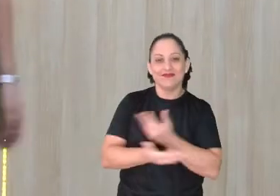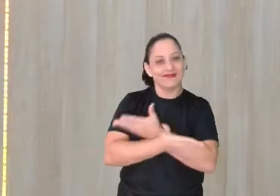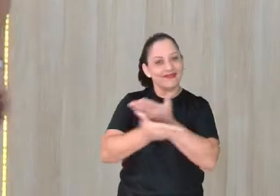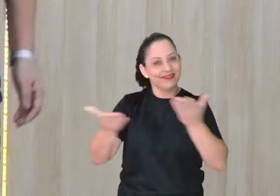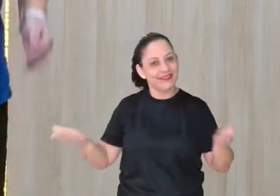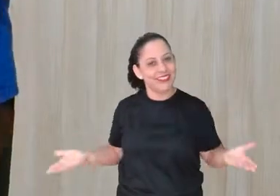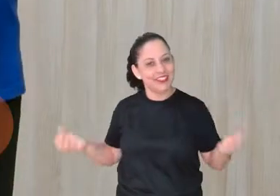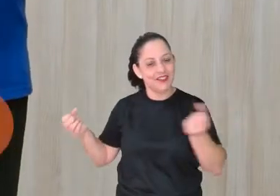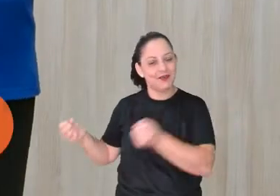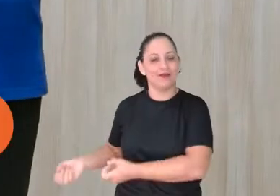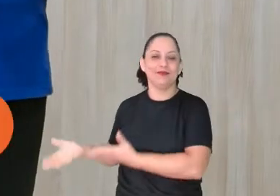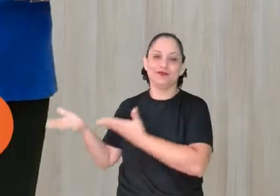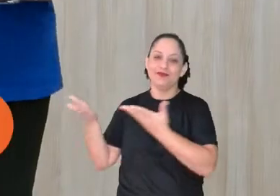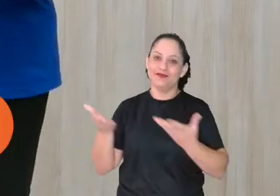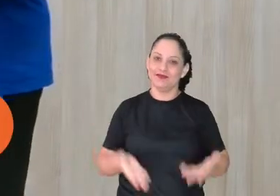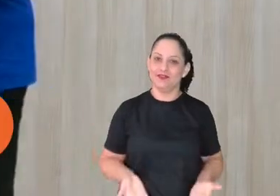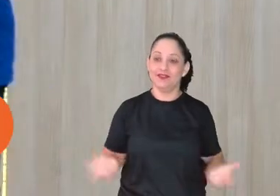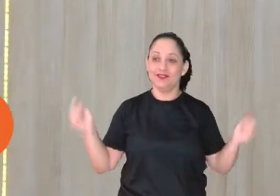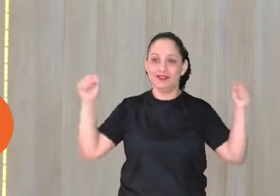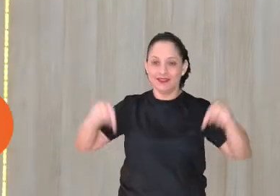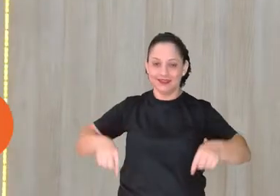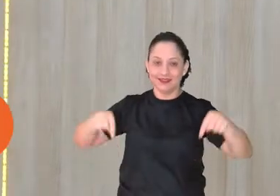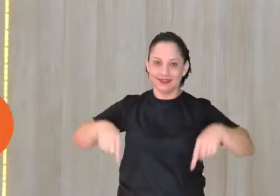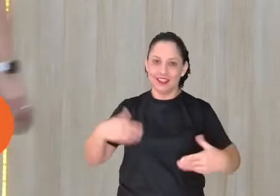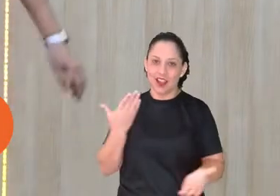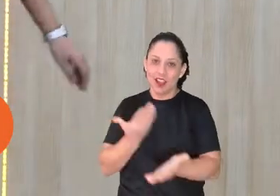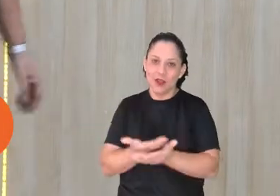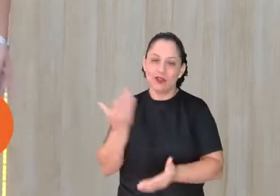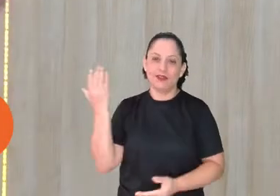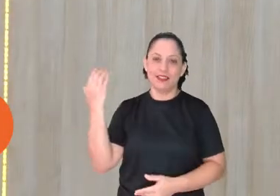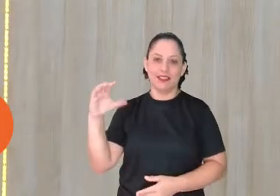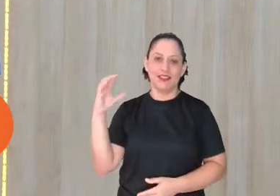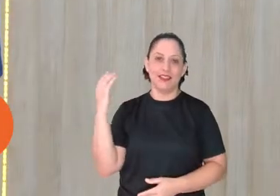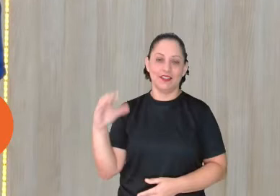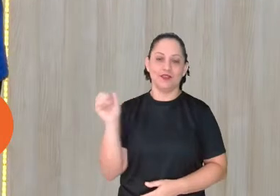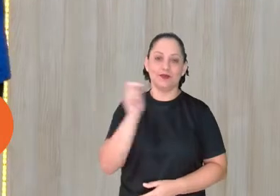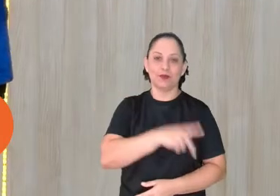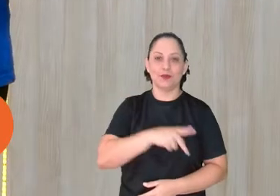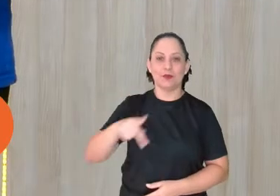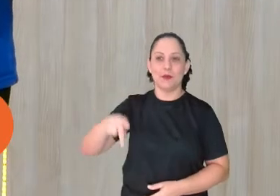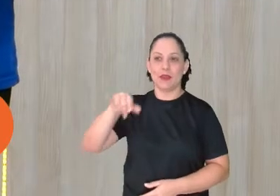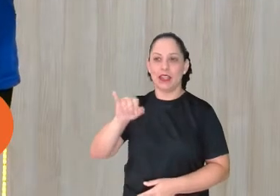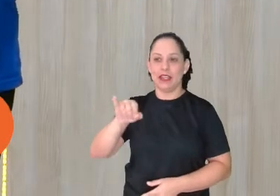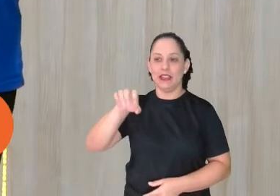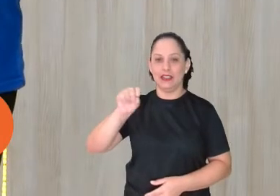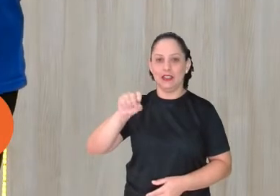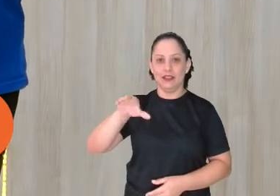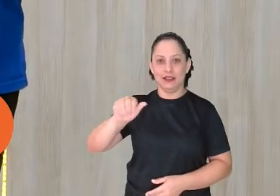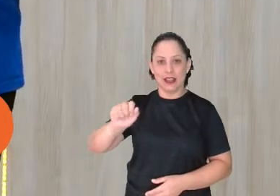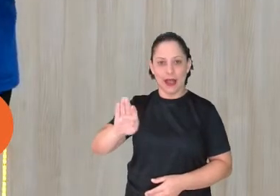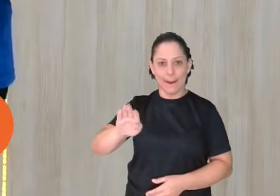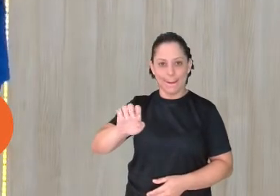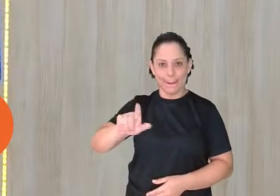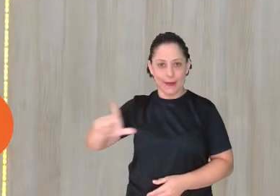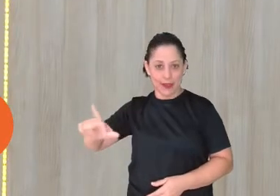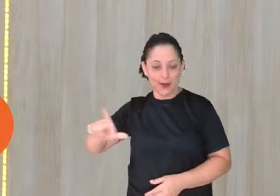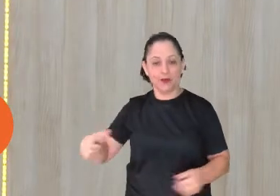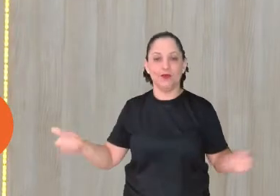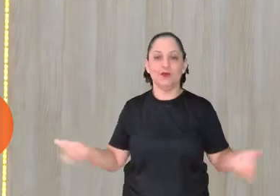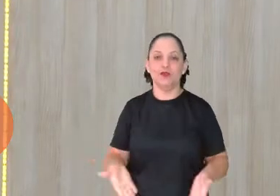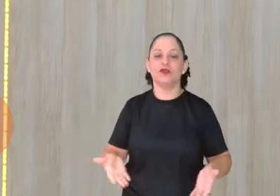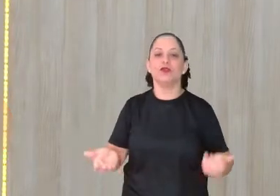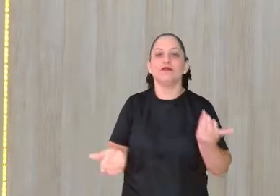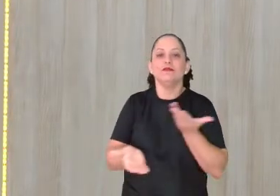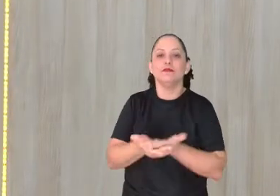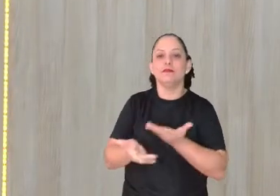e alunas, sejam todos bem-vindos a mais uma aula de ciência. Eu sou a professora Isabel e hoje vamos dar continuidade